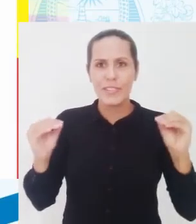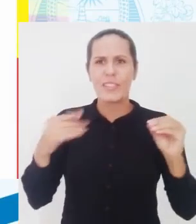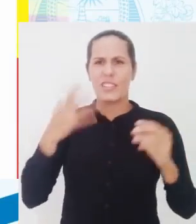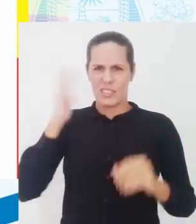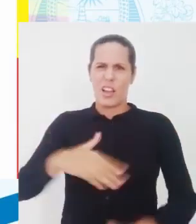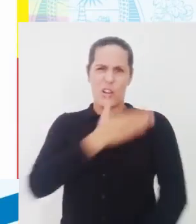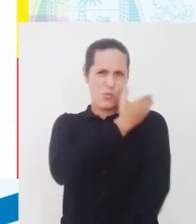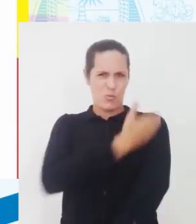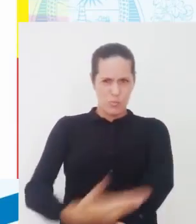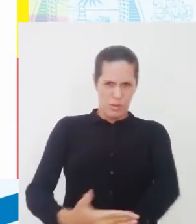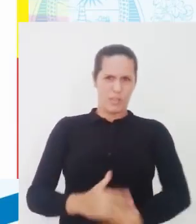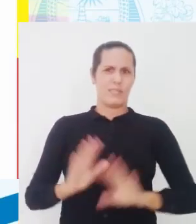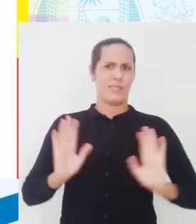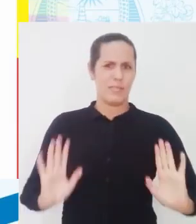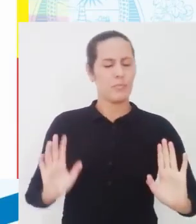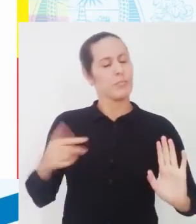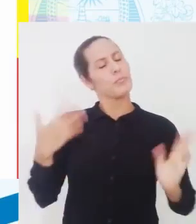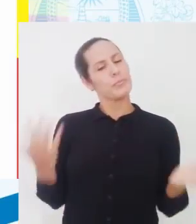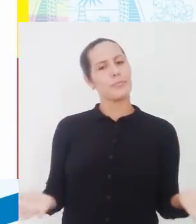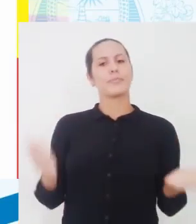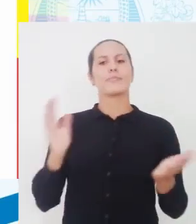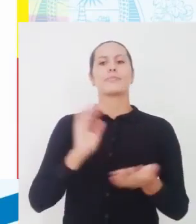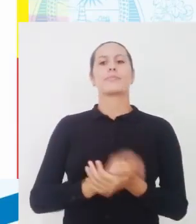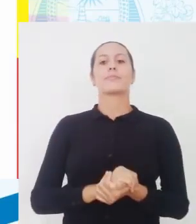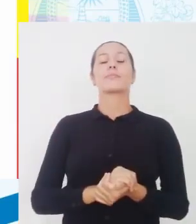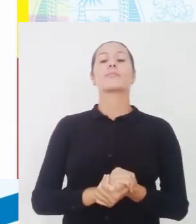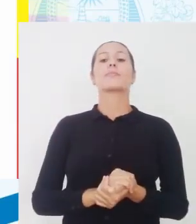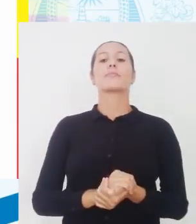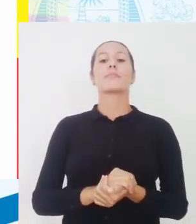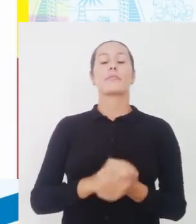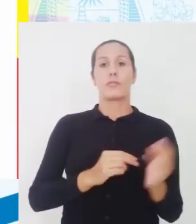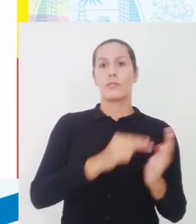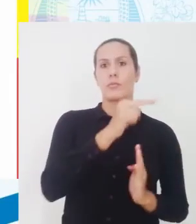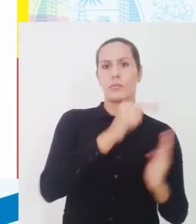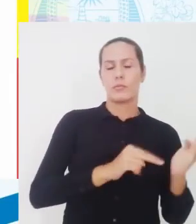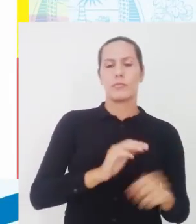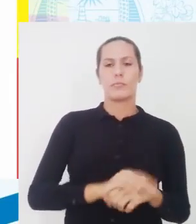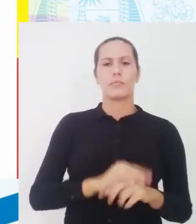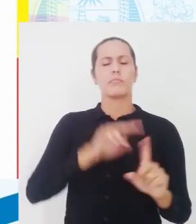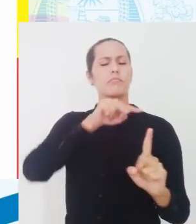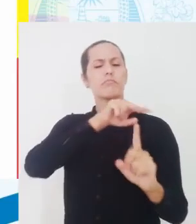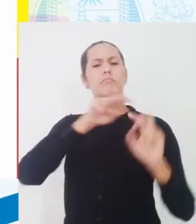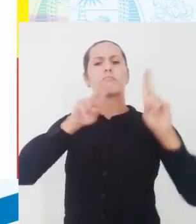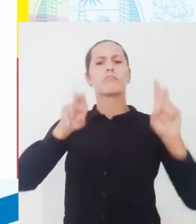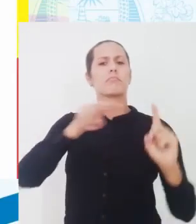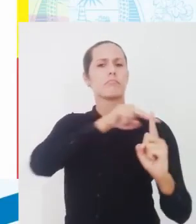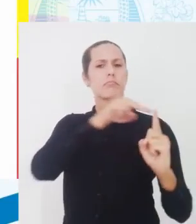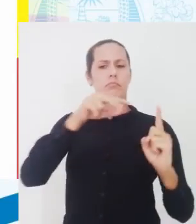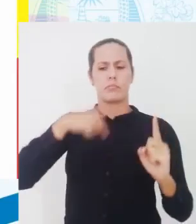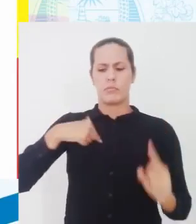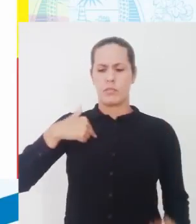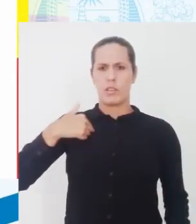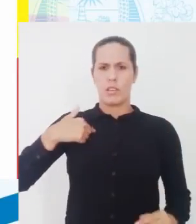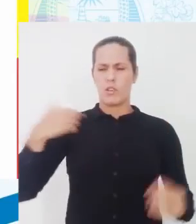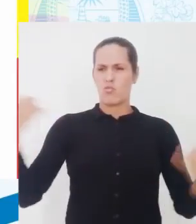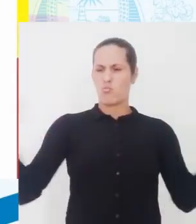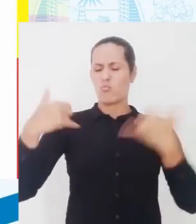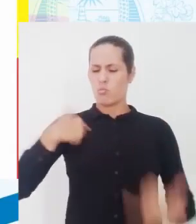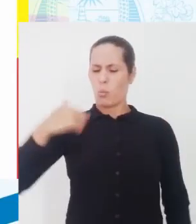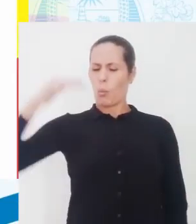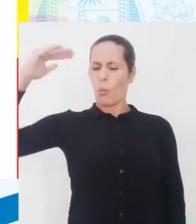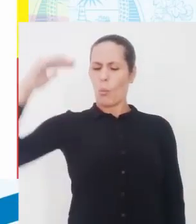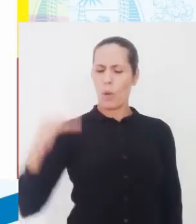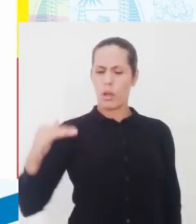já está acostumado, não é sua primeira aula de língua portuguesa. Então vamos reler. Pontinho de vista. Eu sou pequeno,